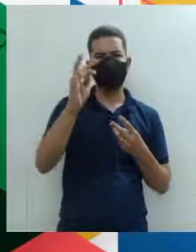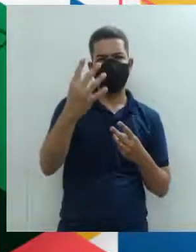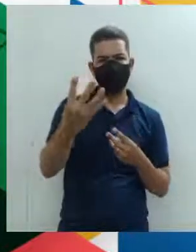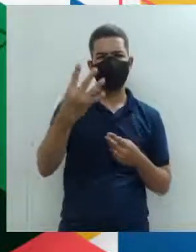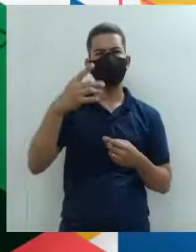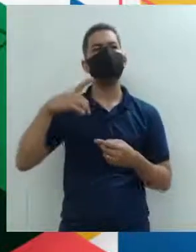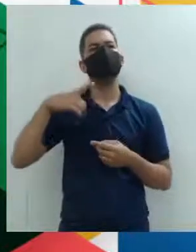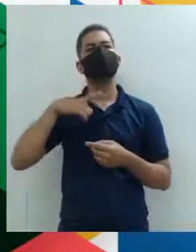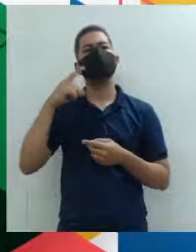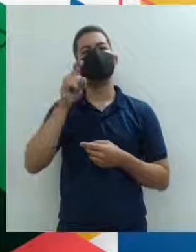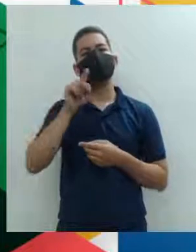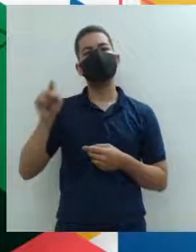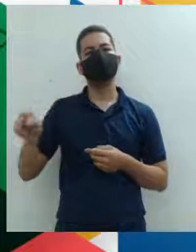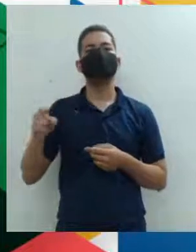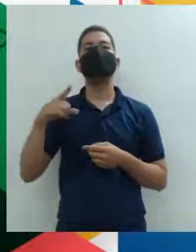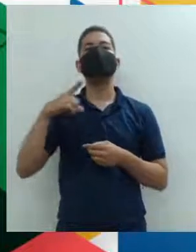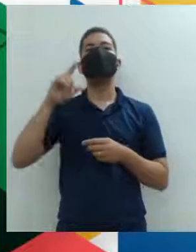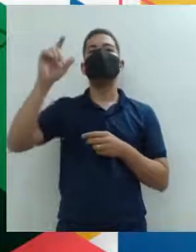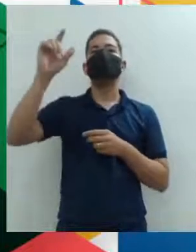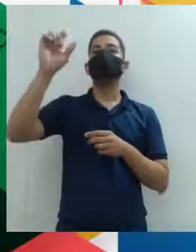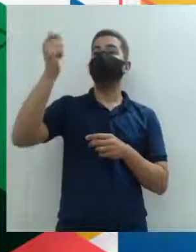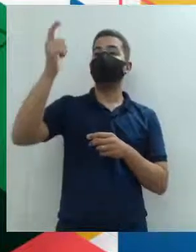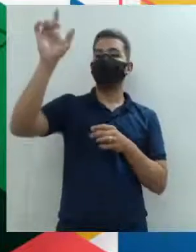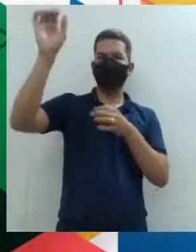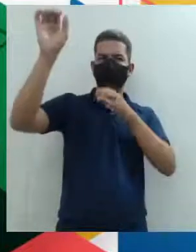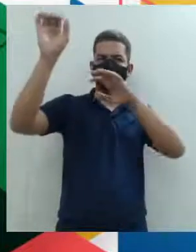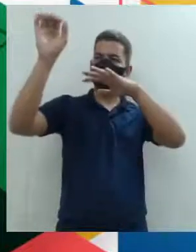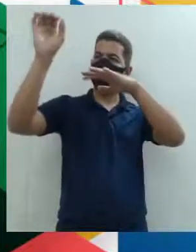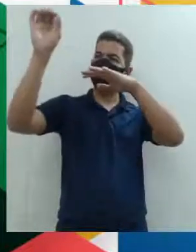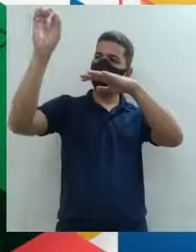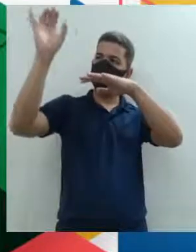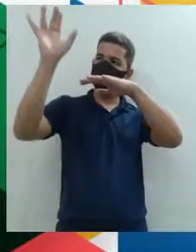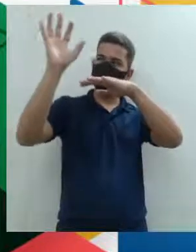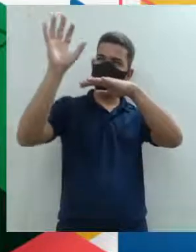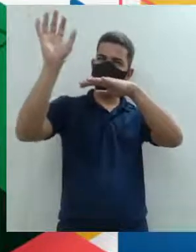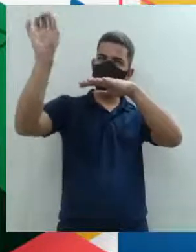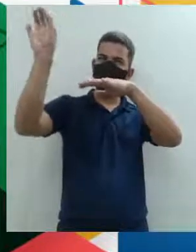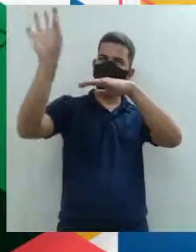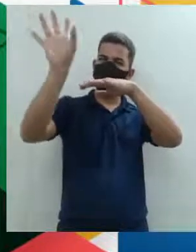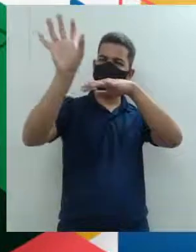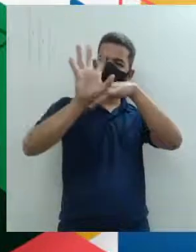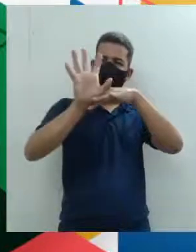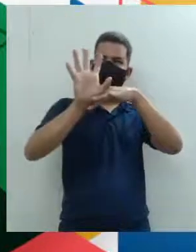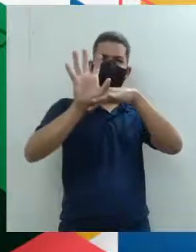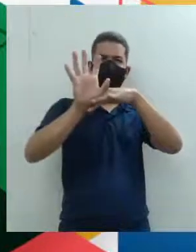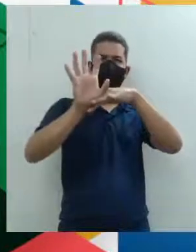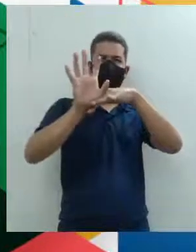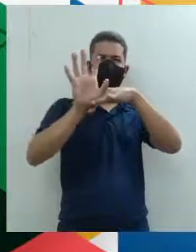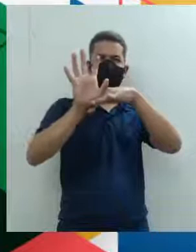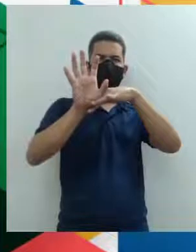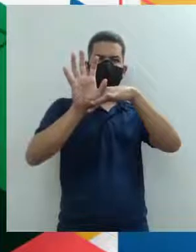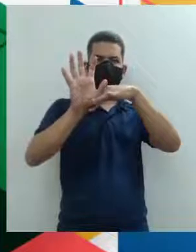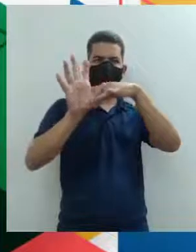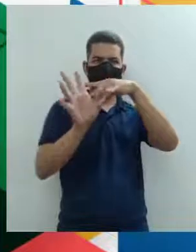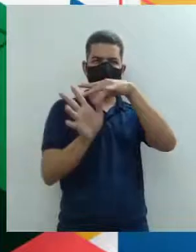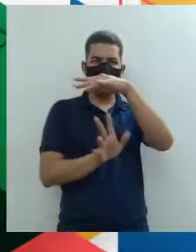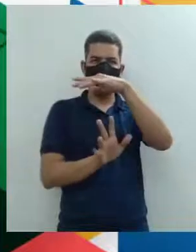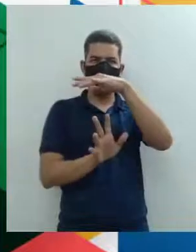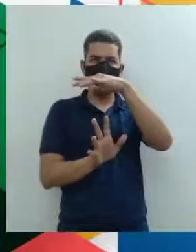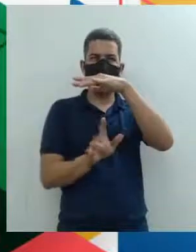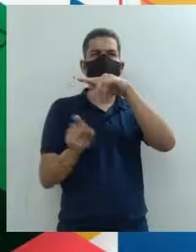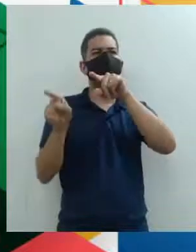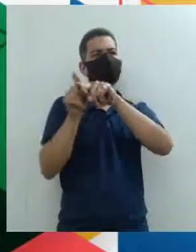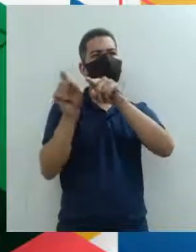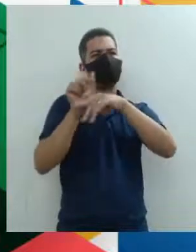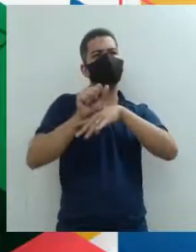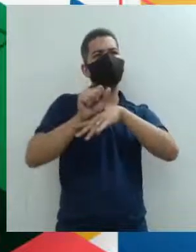raios solares, eles vêm e eles aquecem a superfície da Terra. Em contrapartida, a Terra, como ela está aquecida,